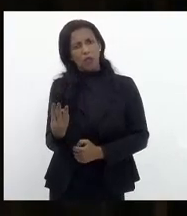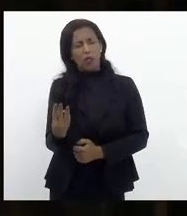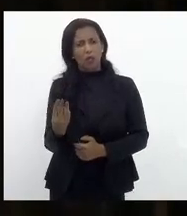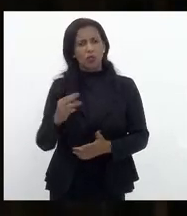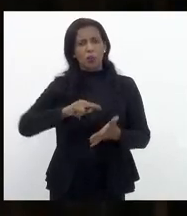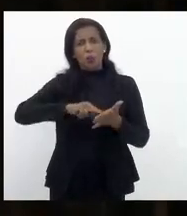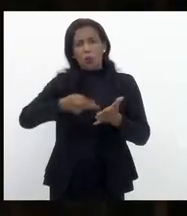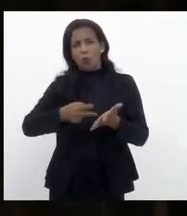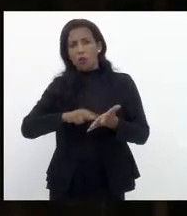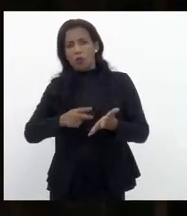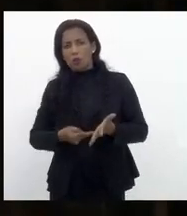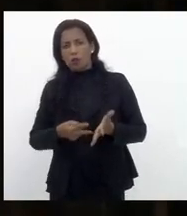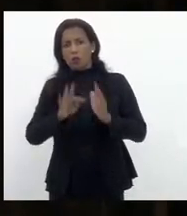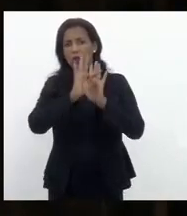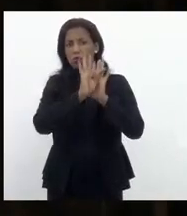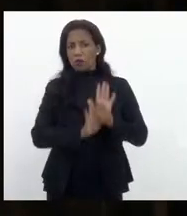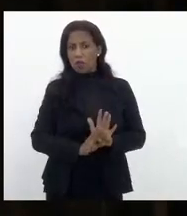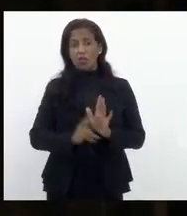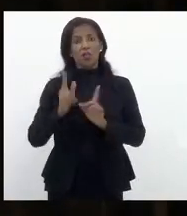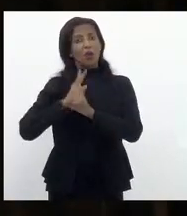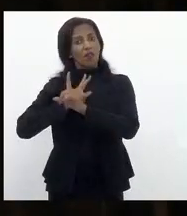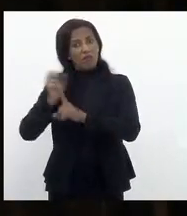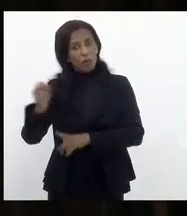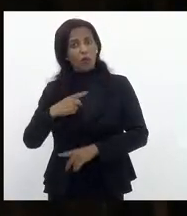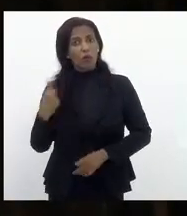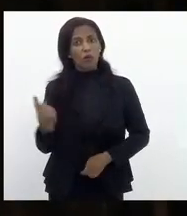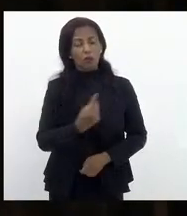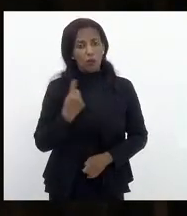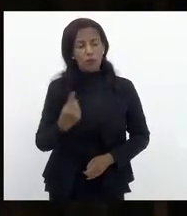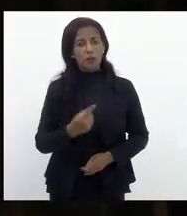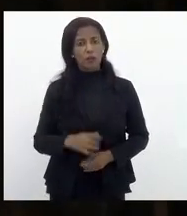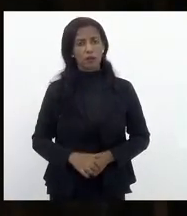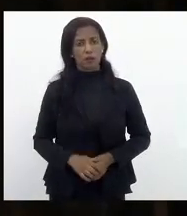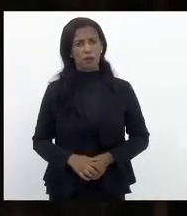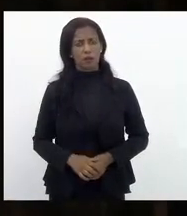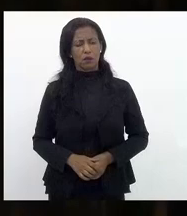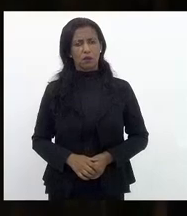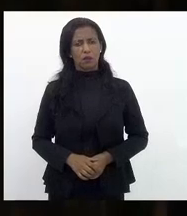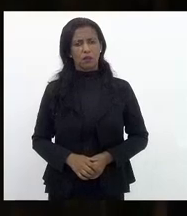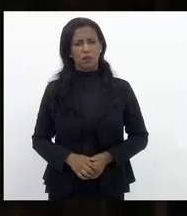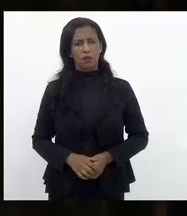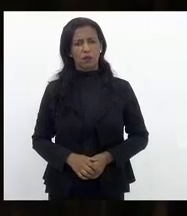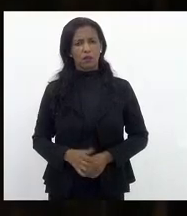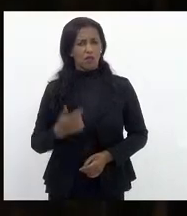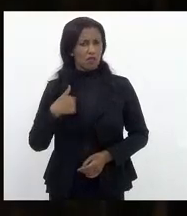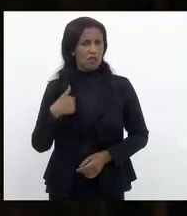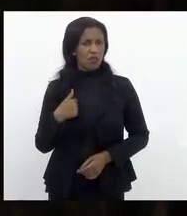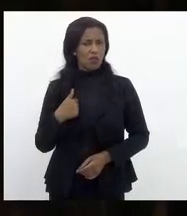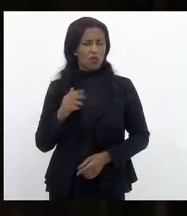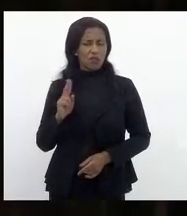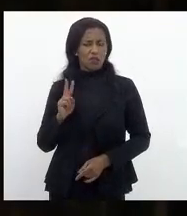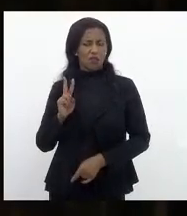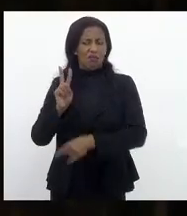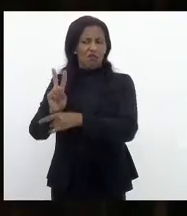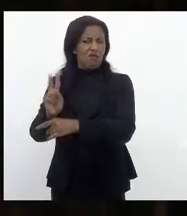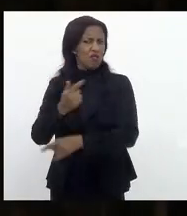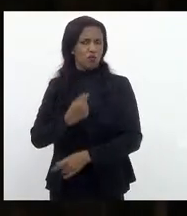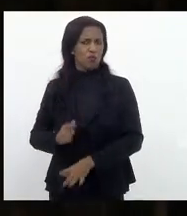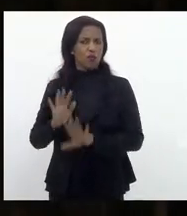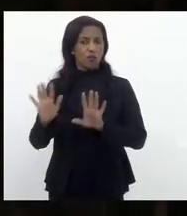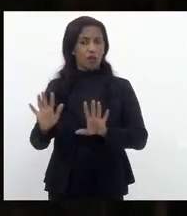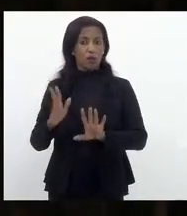alterações no texto original que é uma vitória Nossa e eu faço aqui não uma defesa do governo